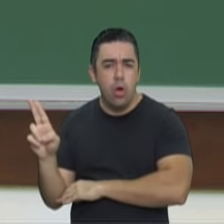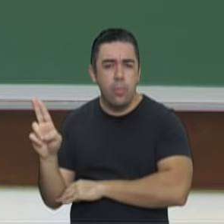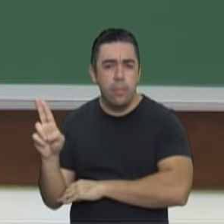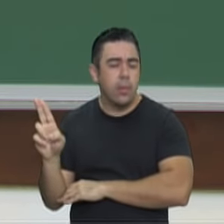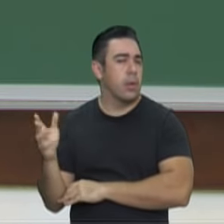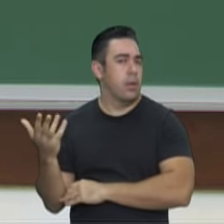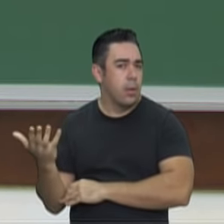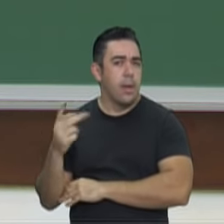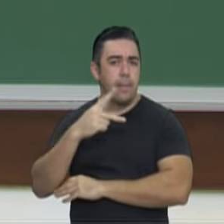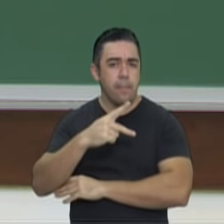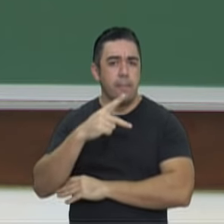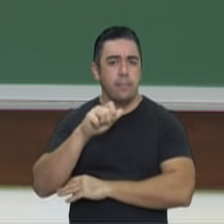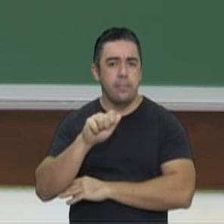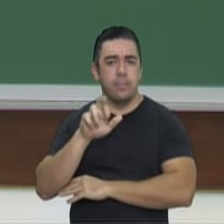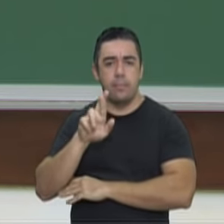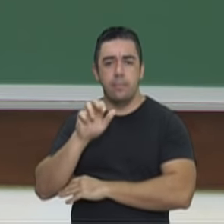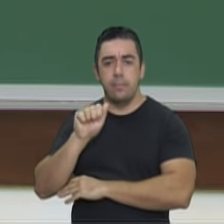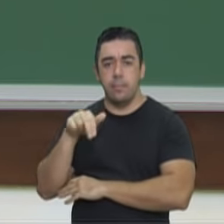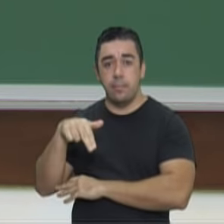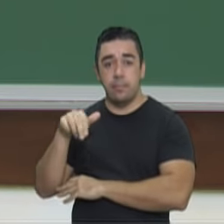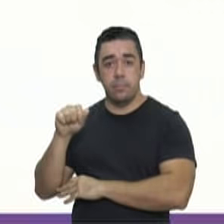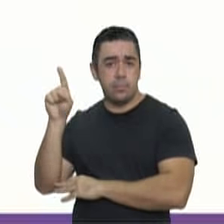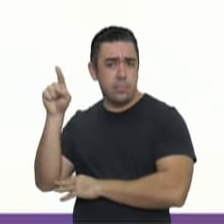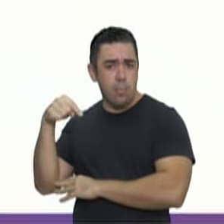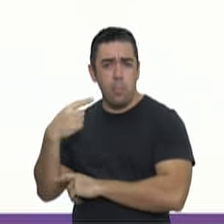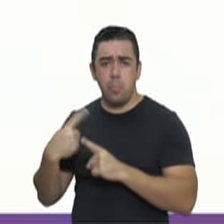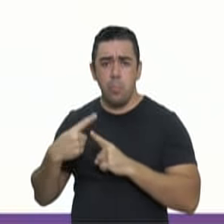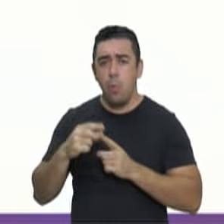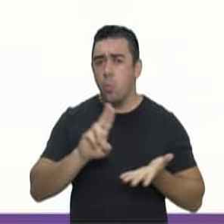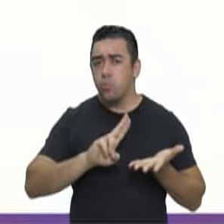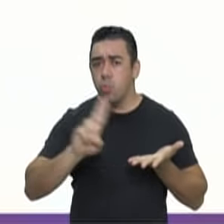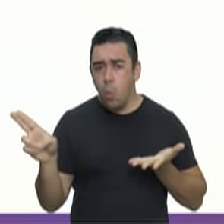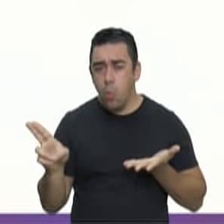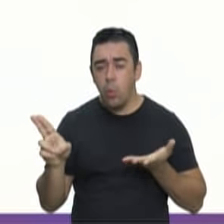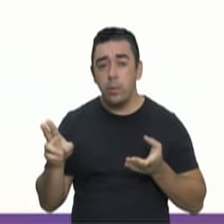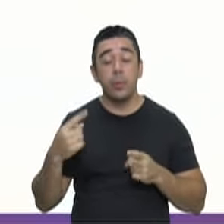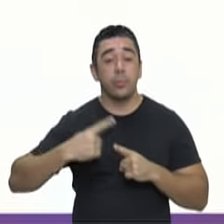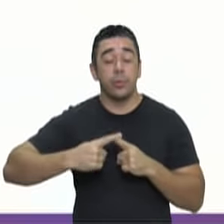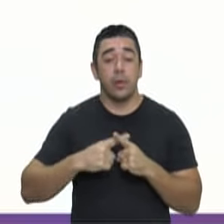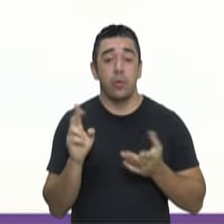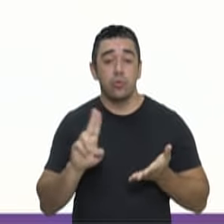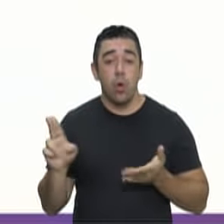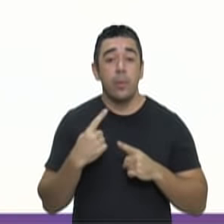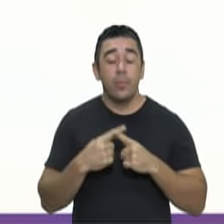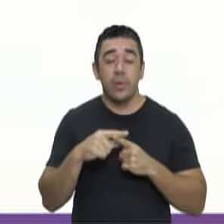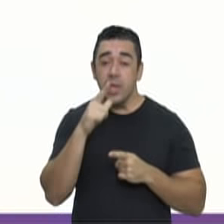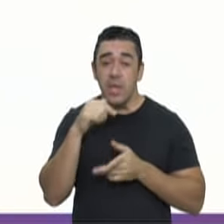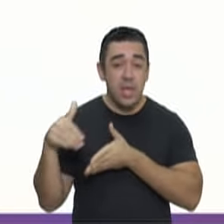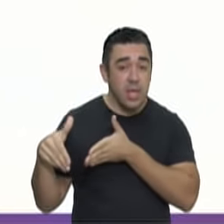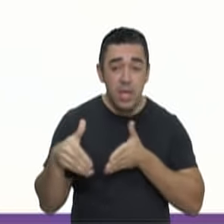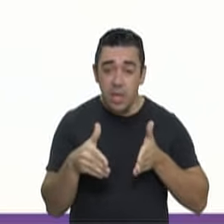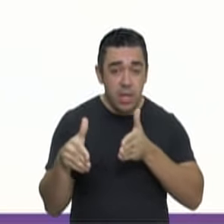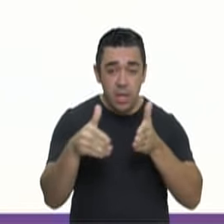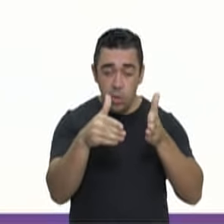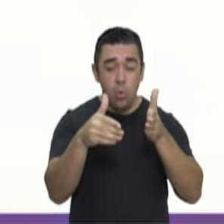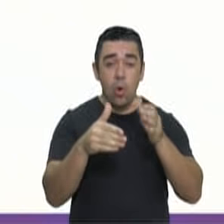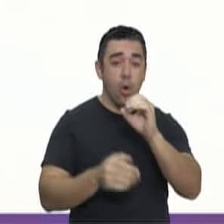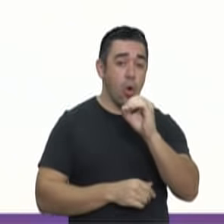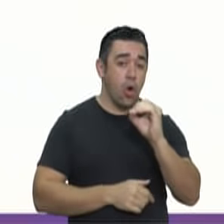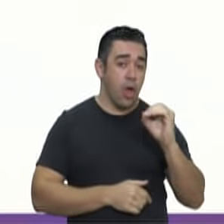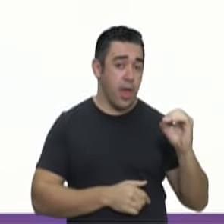nosso estado do Paraná, ele recebe essa denominação em função do rio que delimita a fronteira oeste